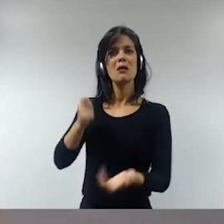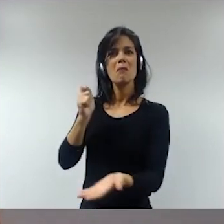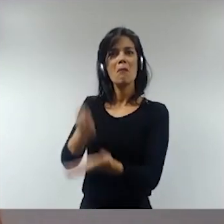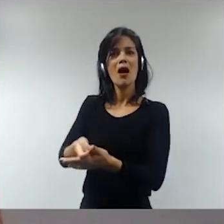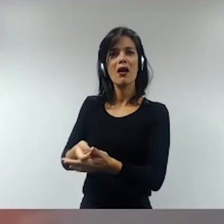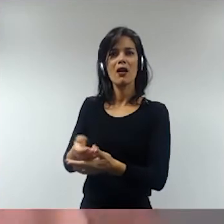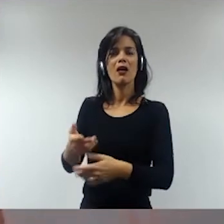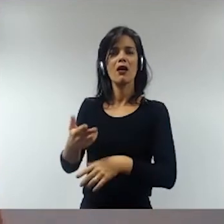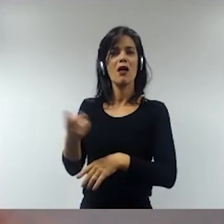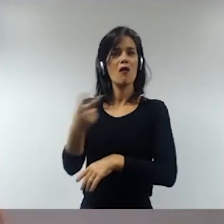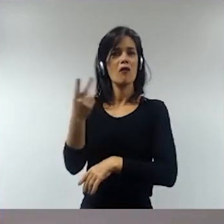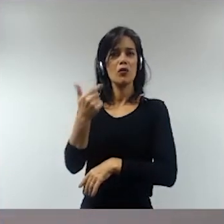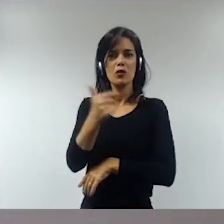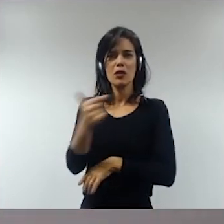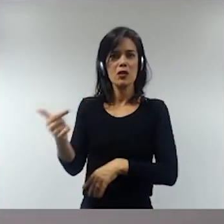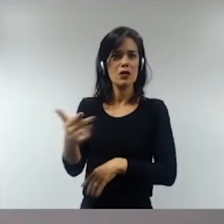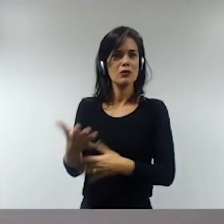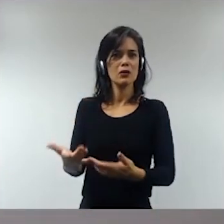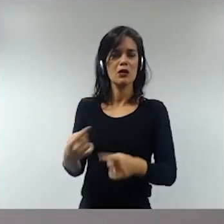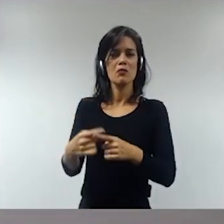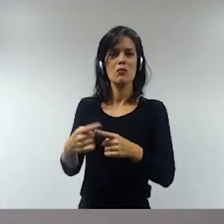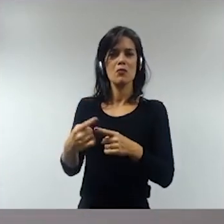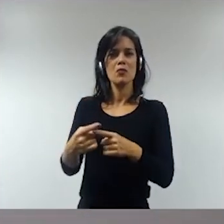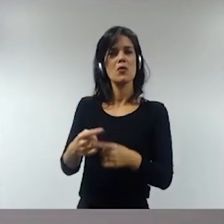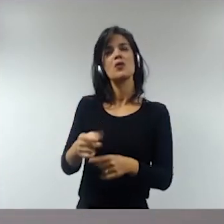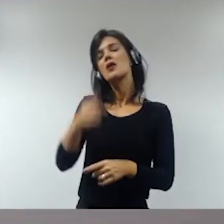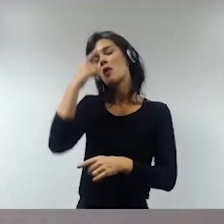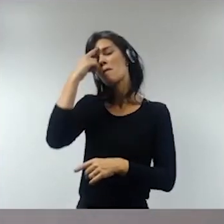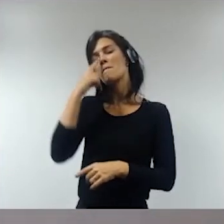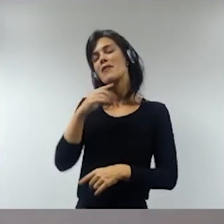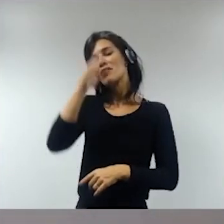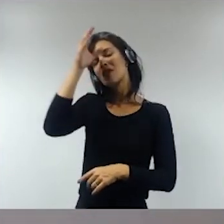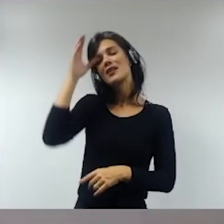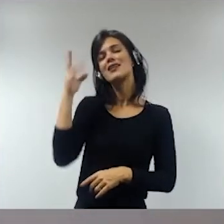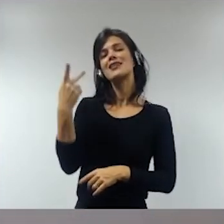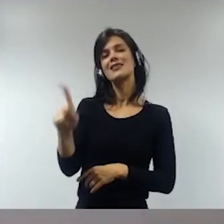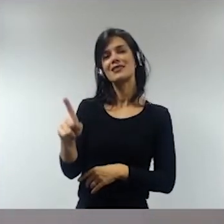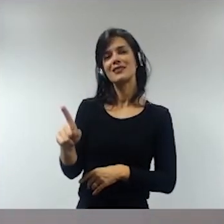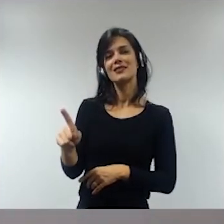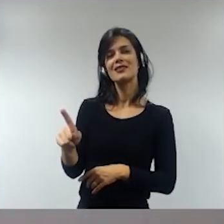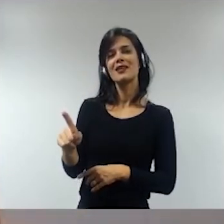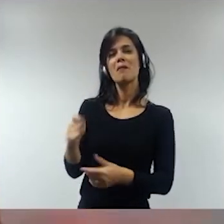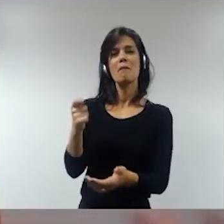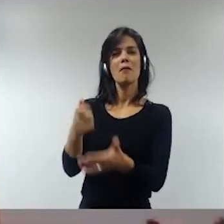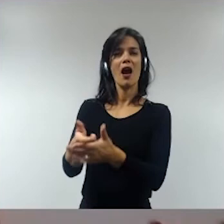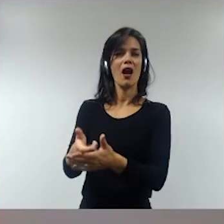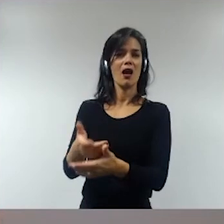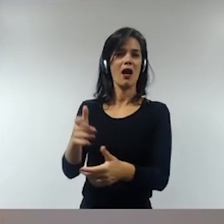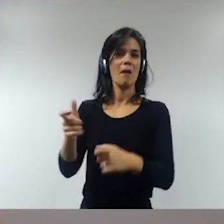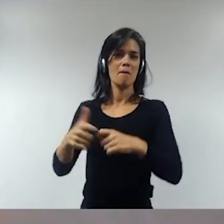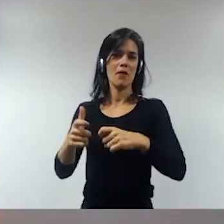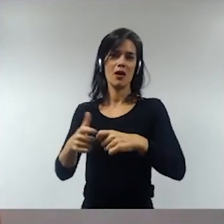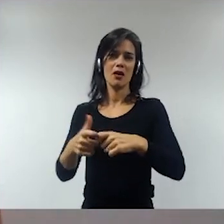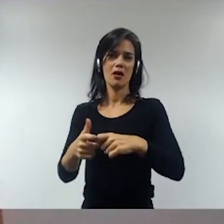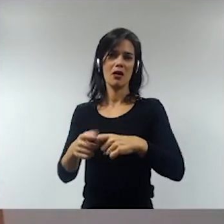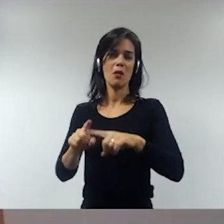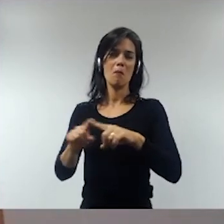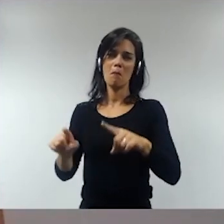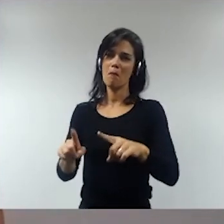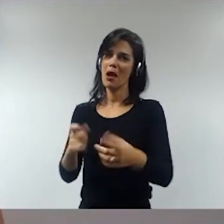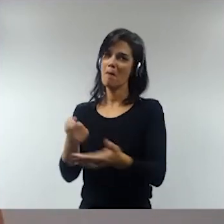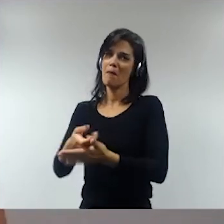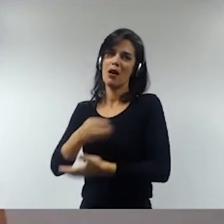não tem, que o perfil de cliente dele é um perfil que paga uma consulta médica, mas que não paga uma consulta